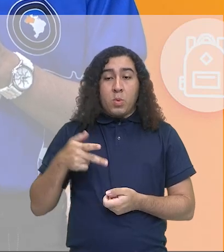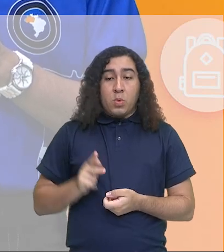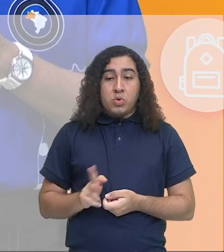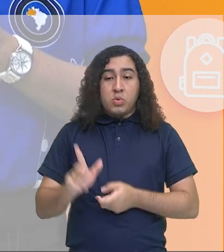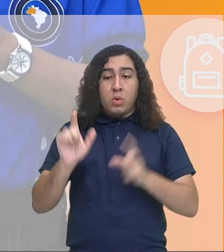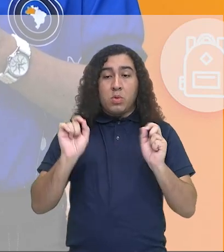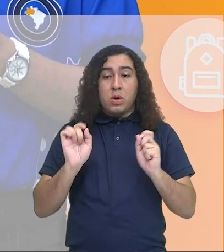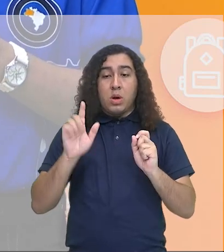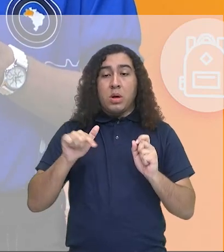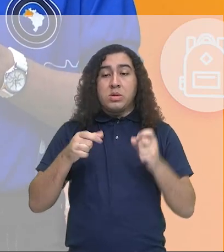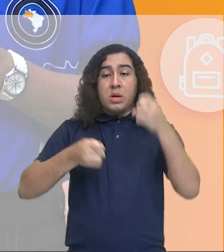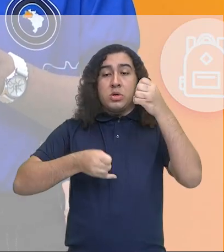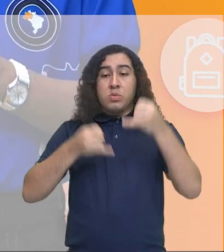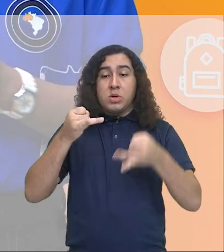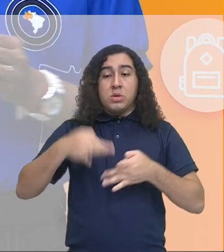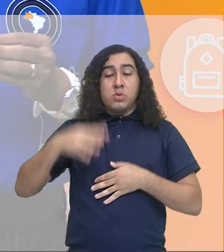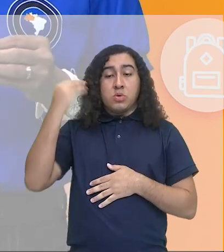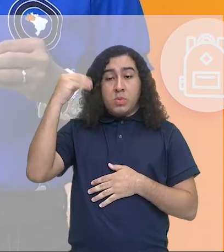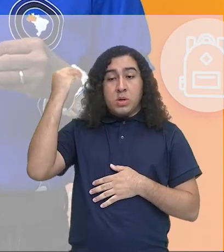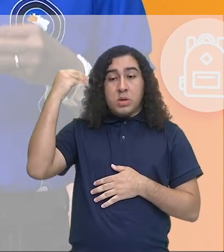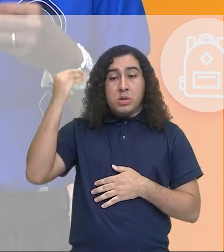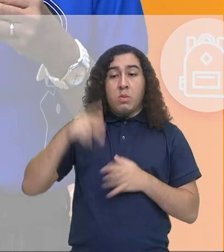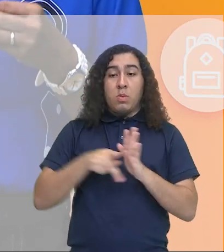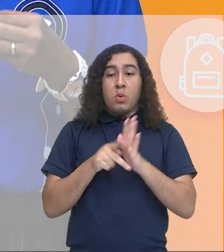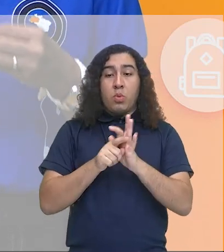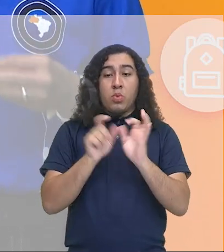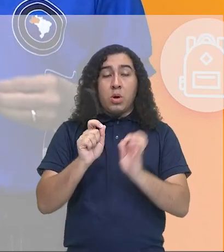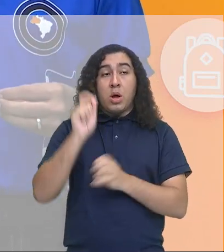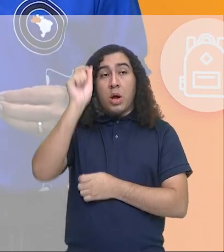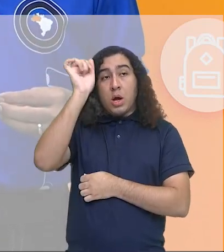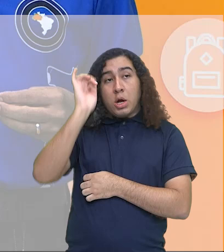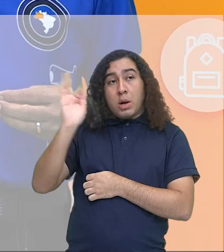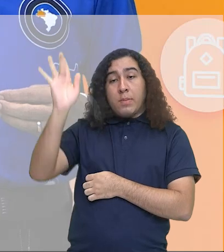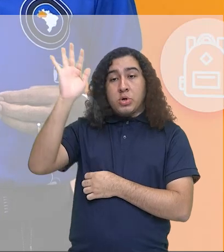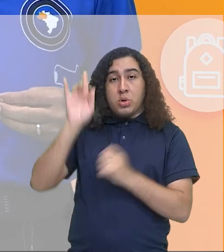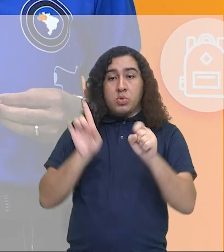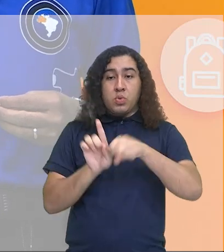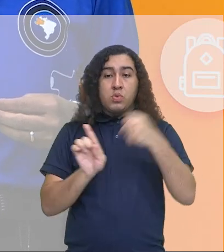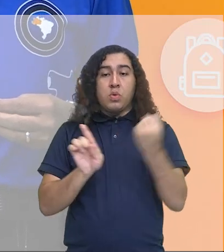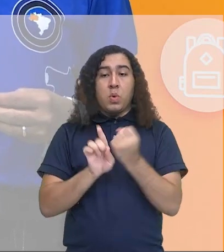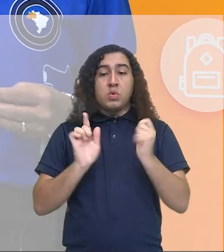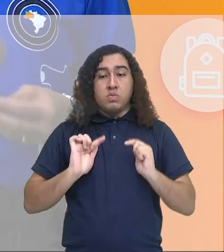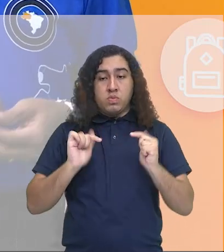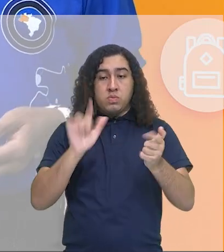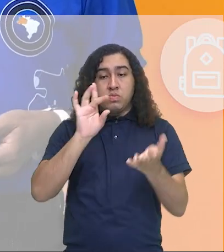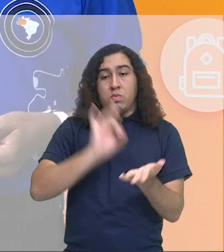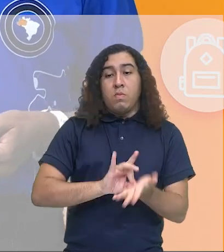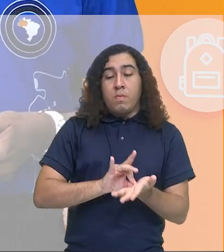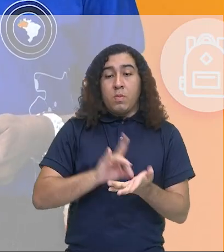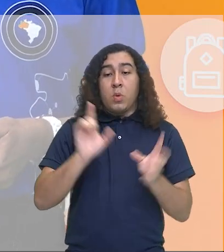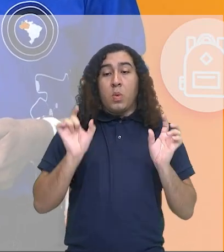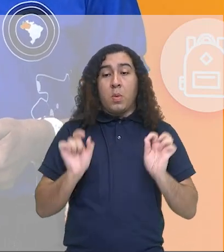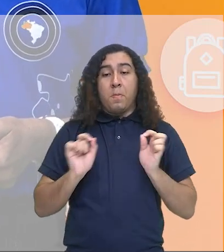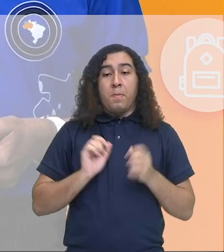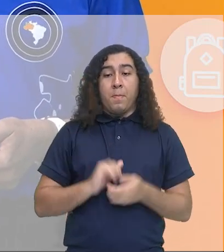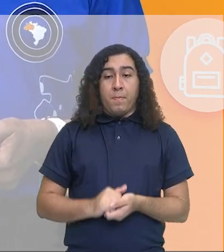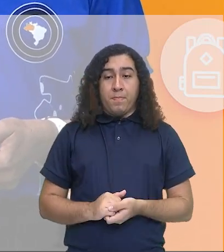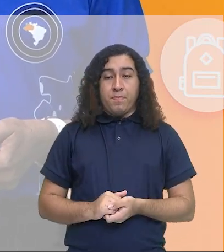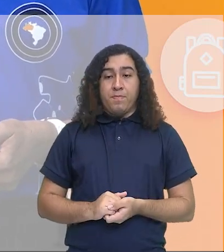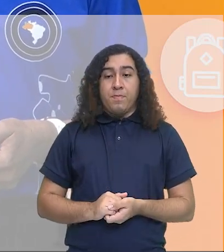continuarmos essa experiência de imaginação sociológica na prática é